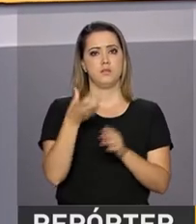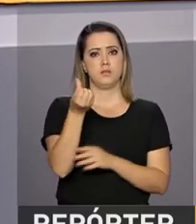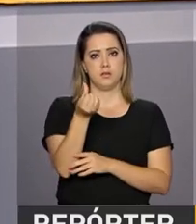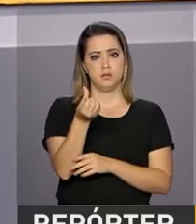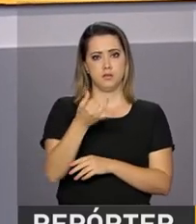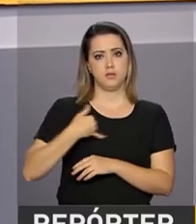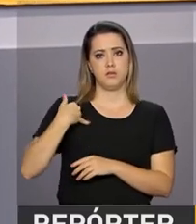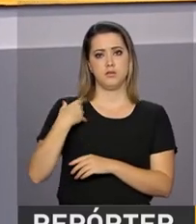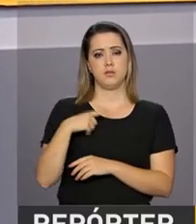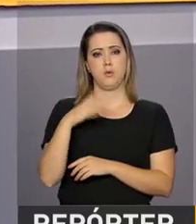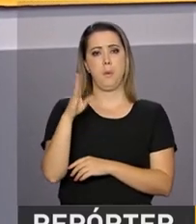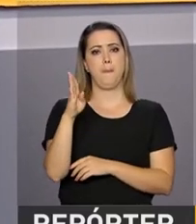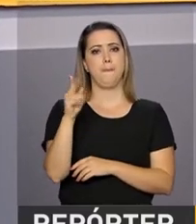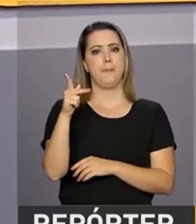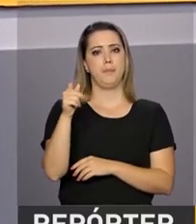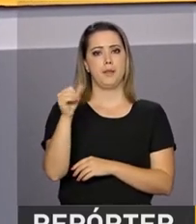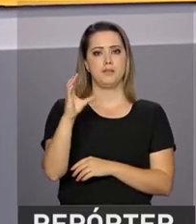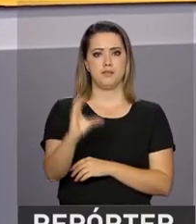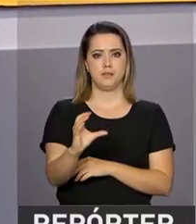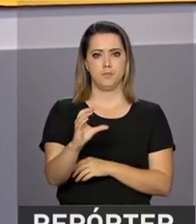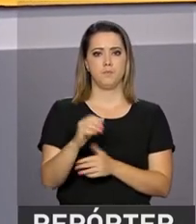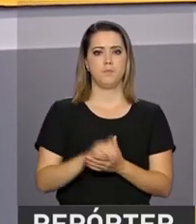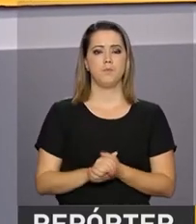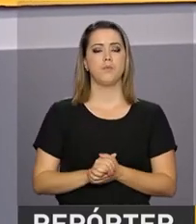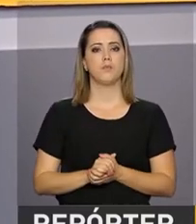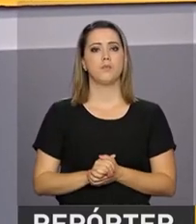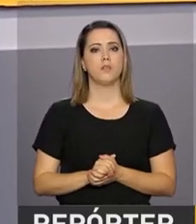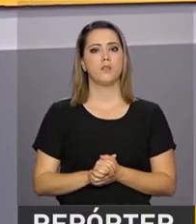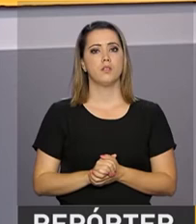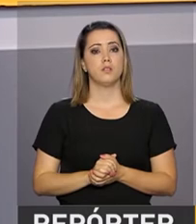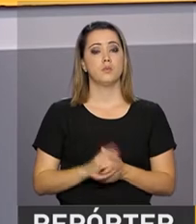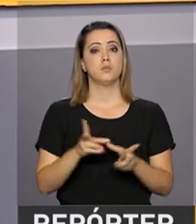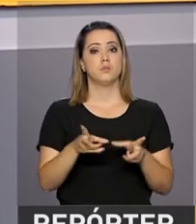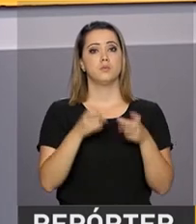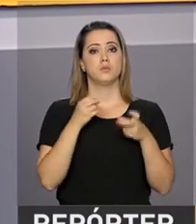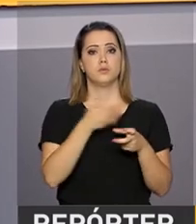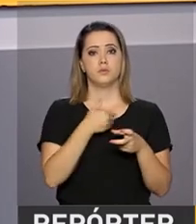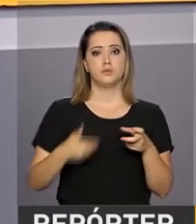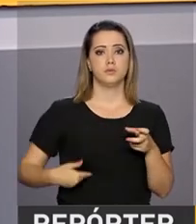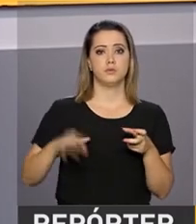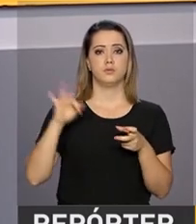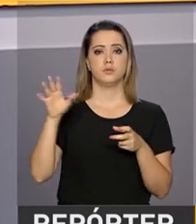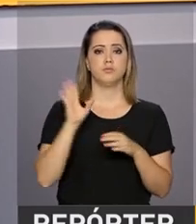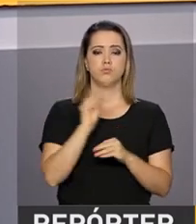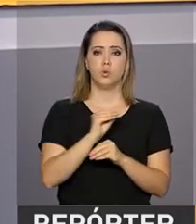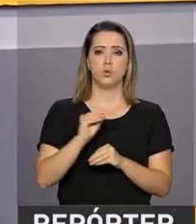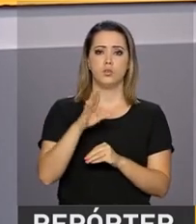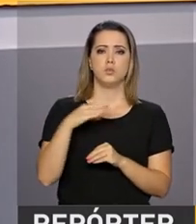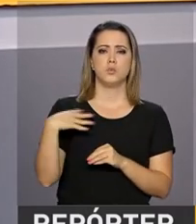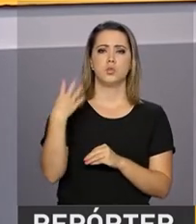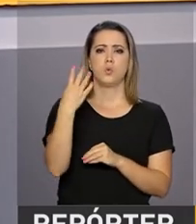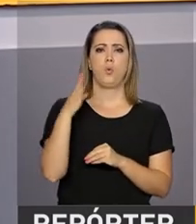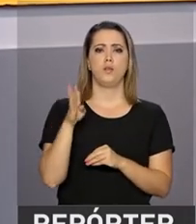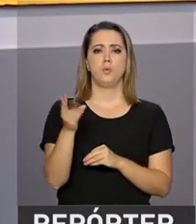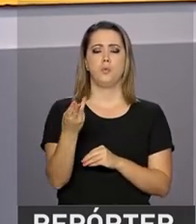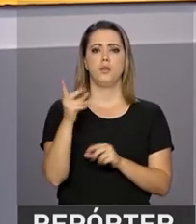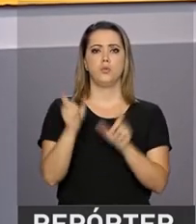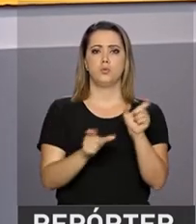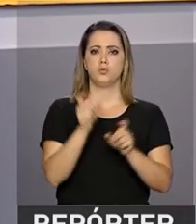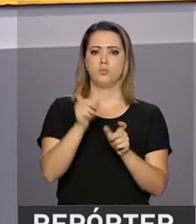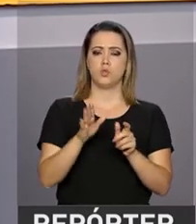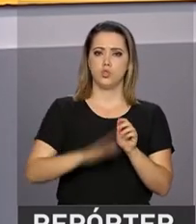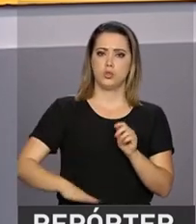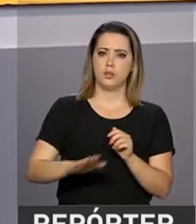6 anos que recebem o benefício de prestação continuada a tentativa do governo federal em atender 4 milhões de crianças